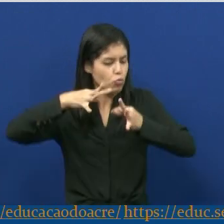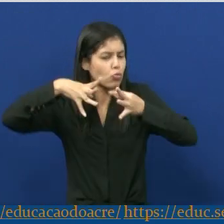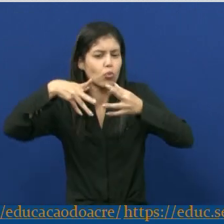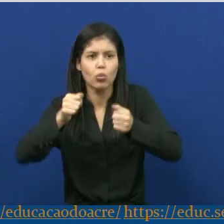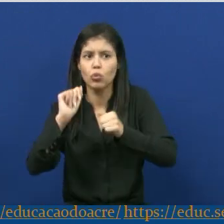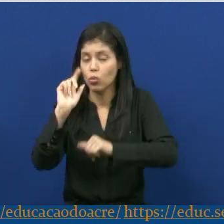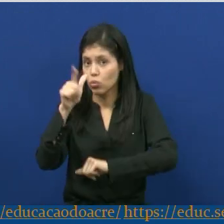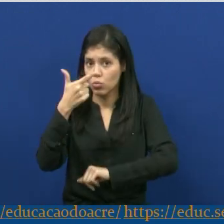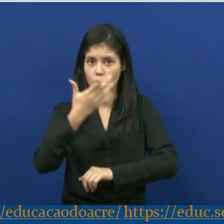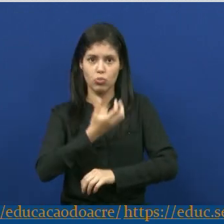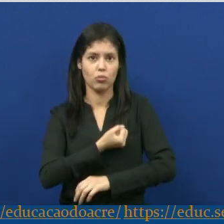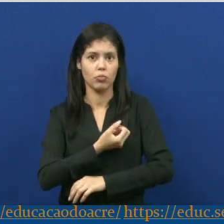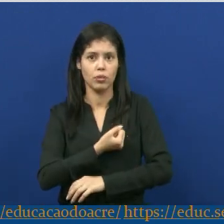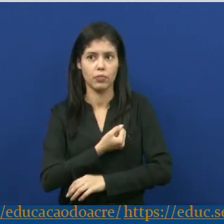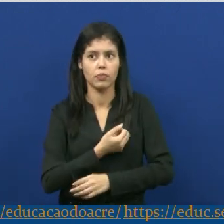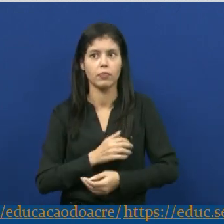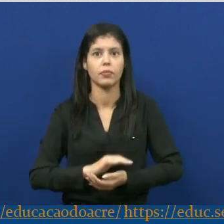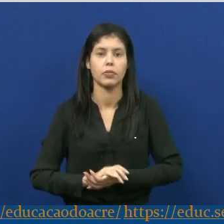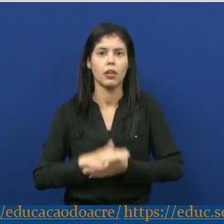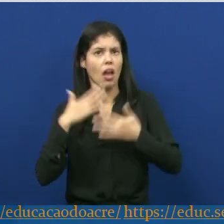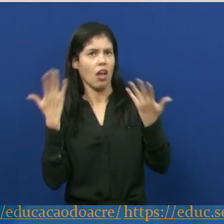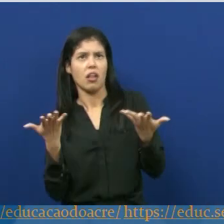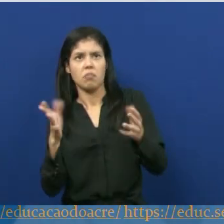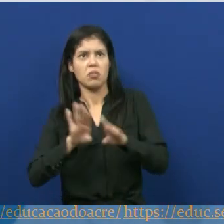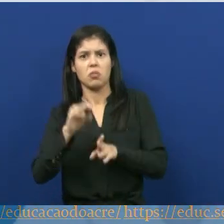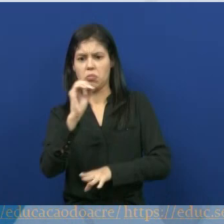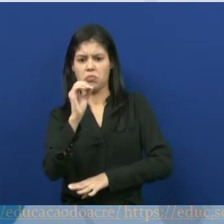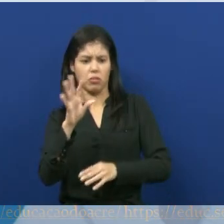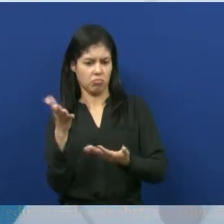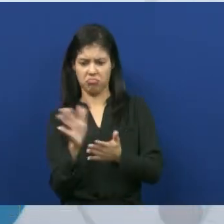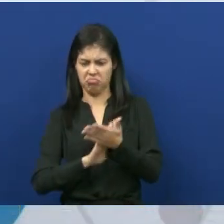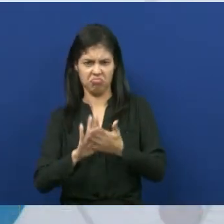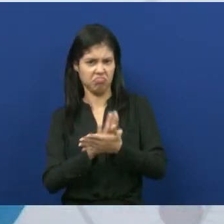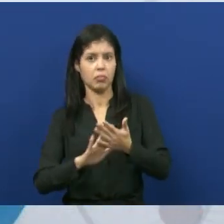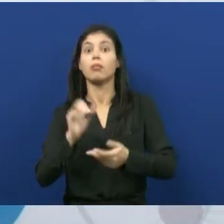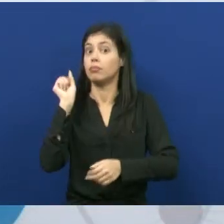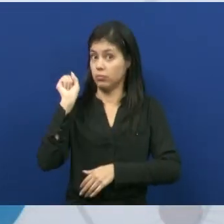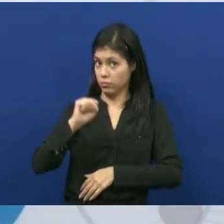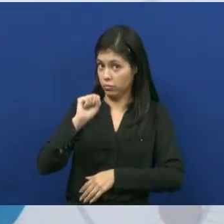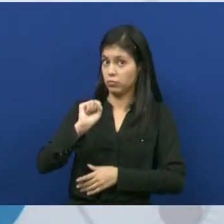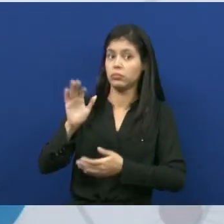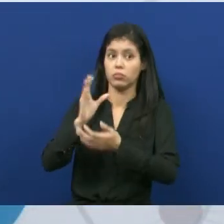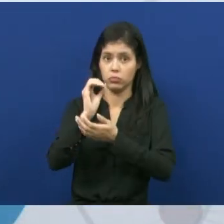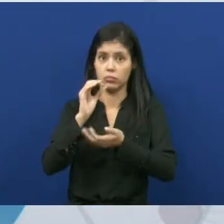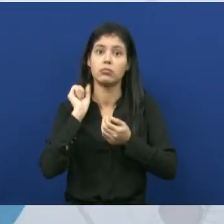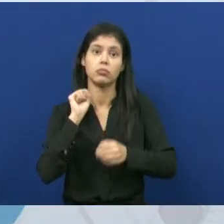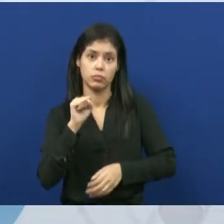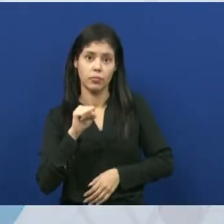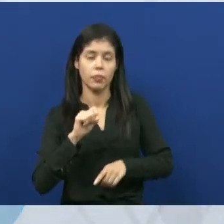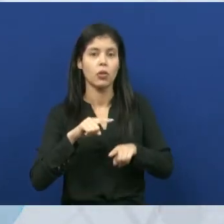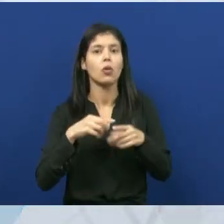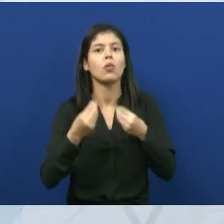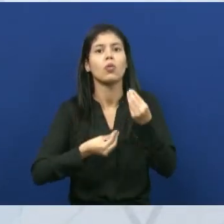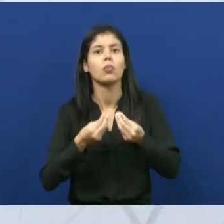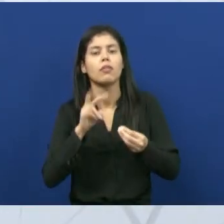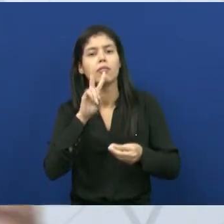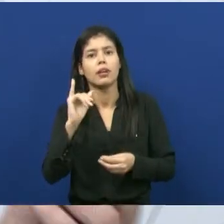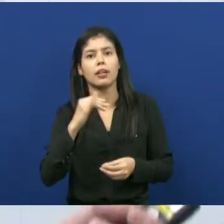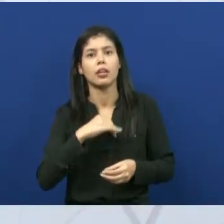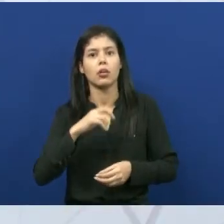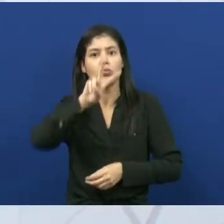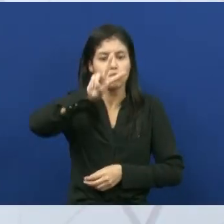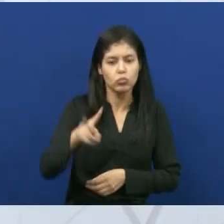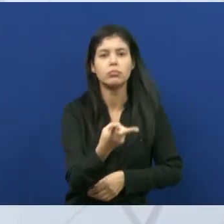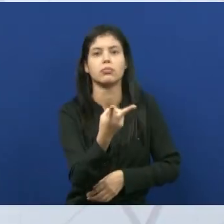fazer todos os outros números mas o verão serve para nada serve sim como é que você vai receber como é que você vai